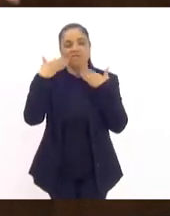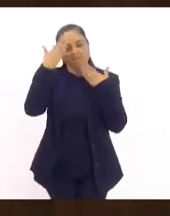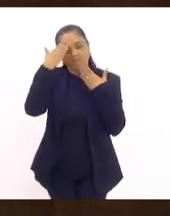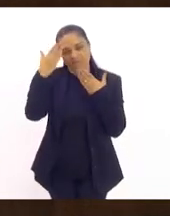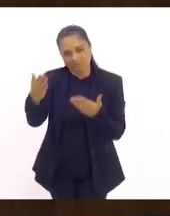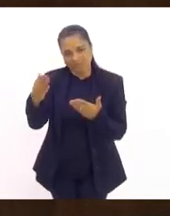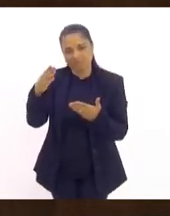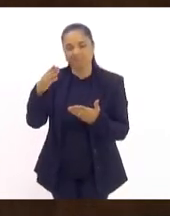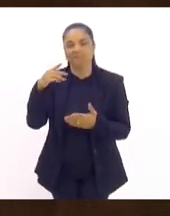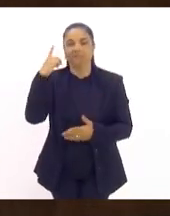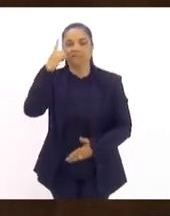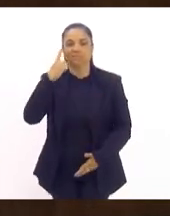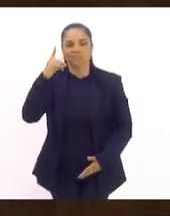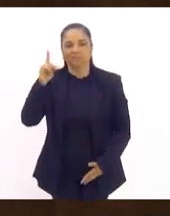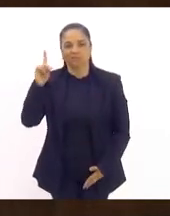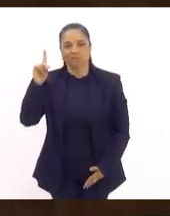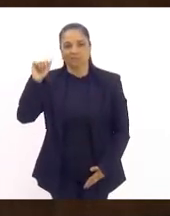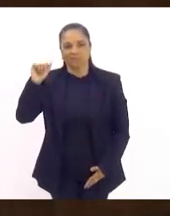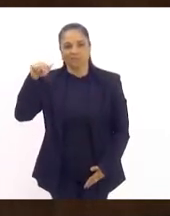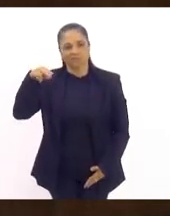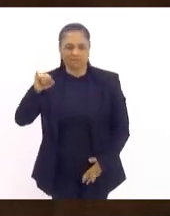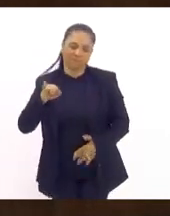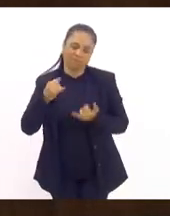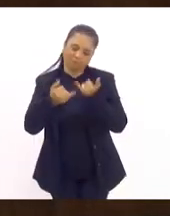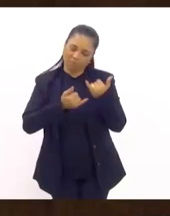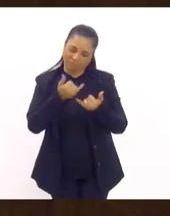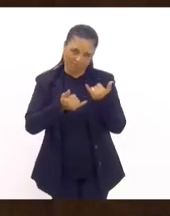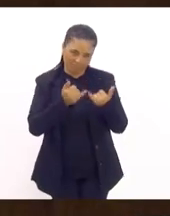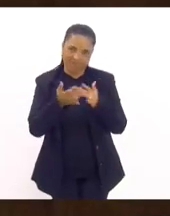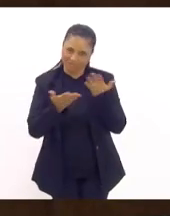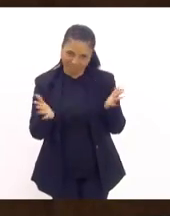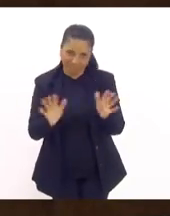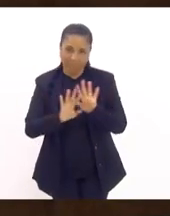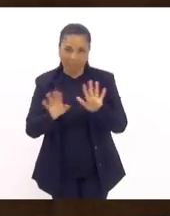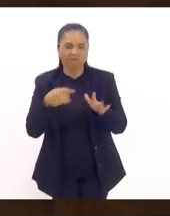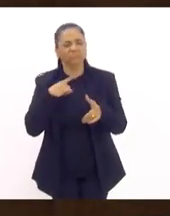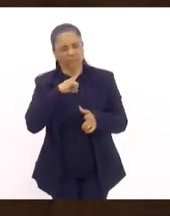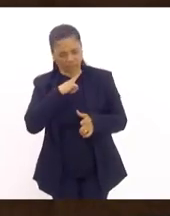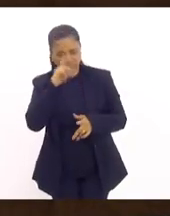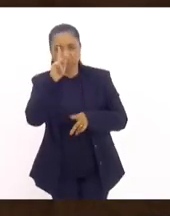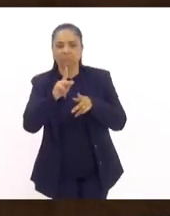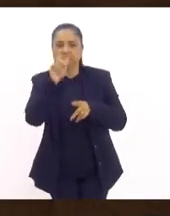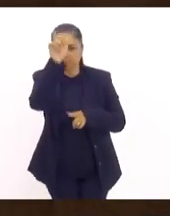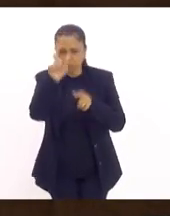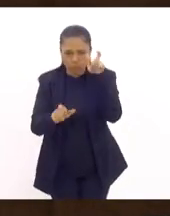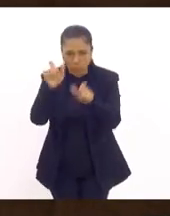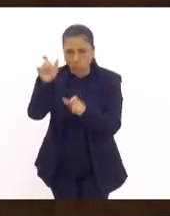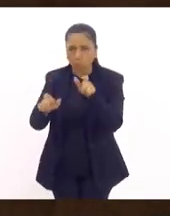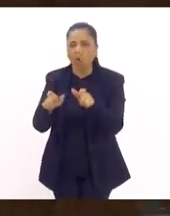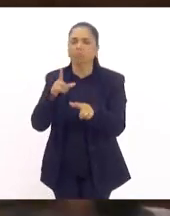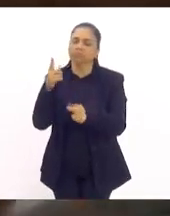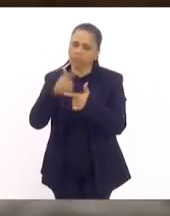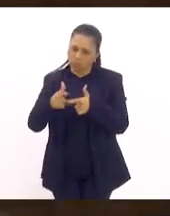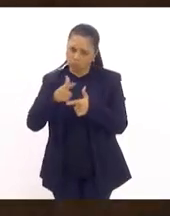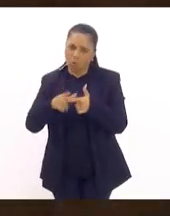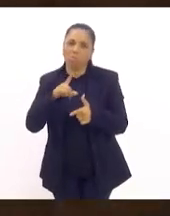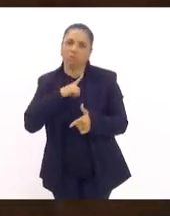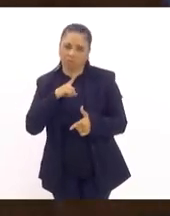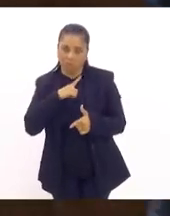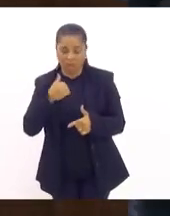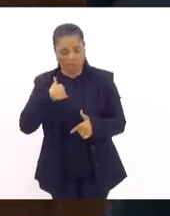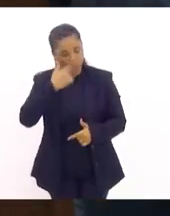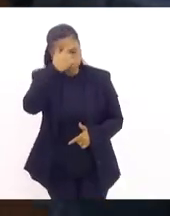a deputada Dani Monteiro. Agora, brincadeira à parte, tem muitas pessoas que realmente enfrentam esse problema. Eu nunca